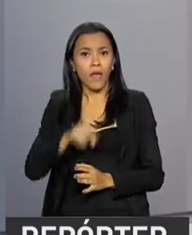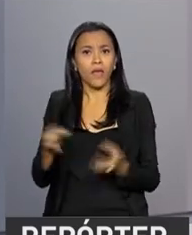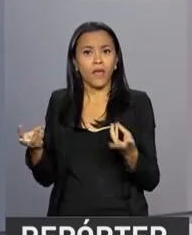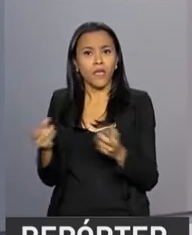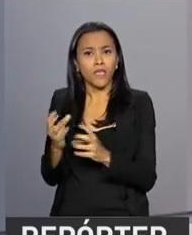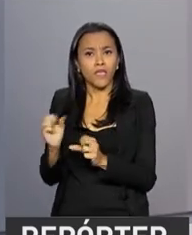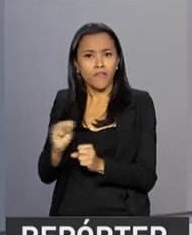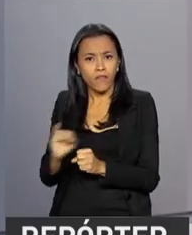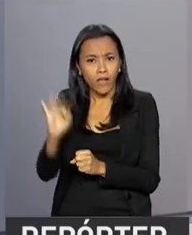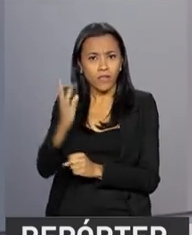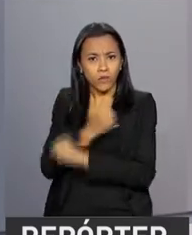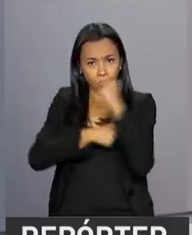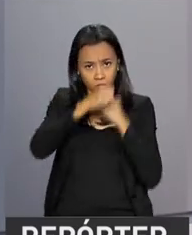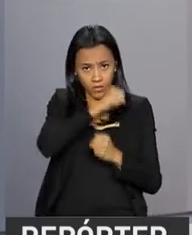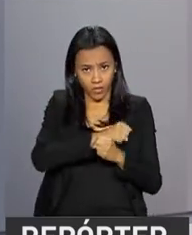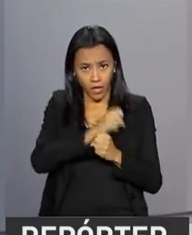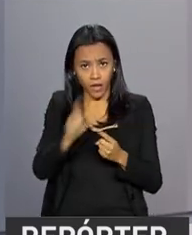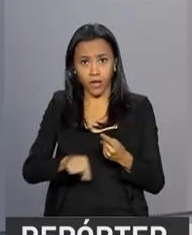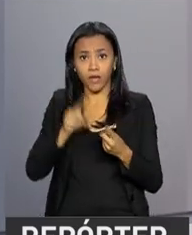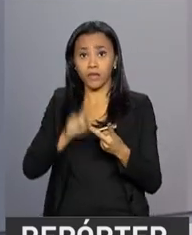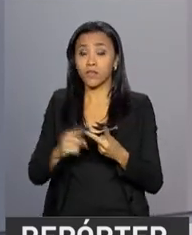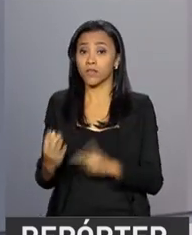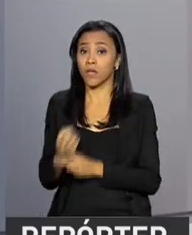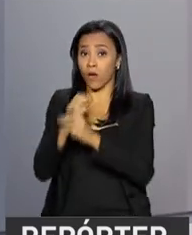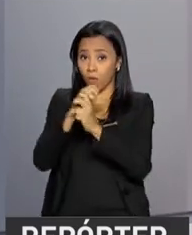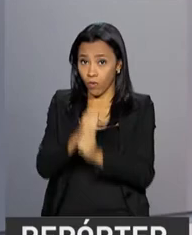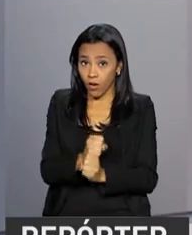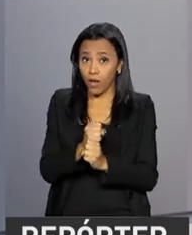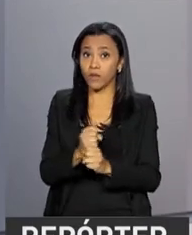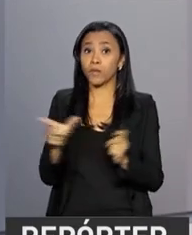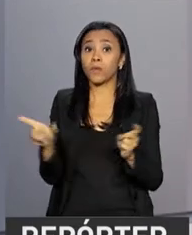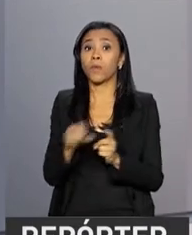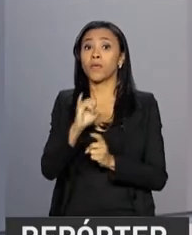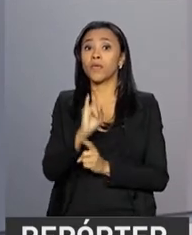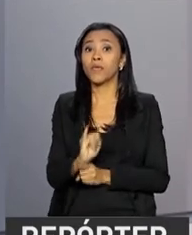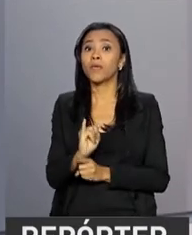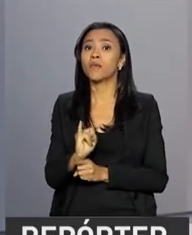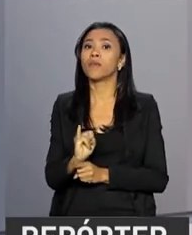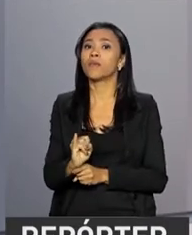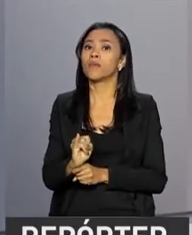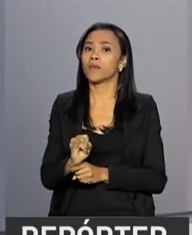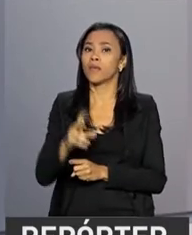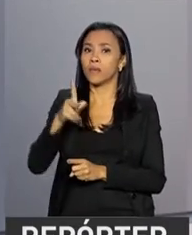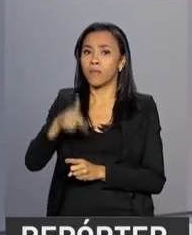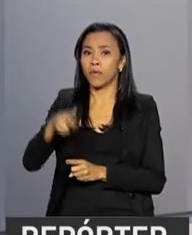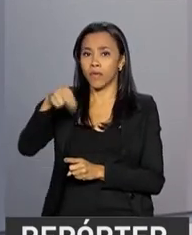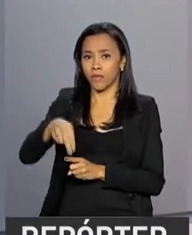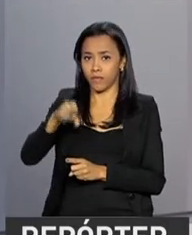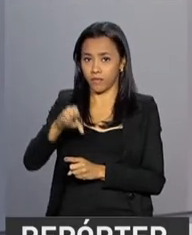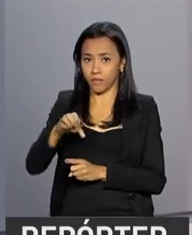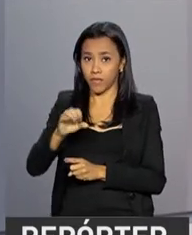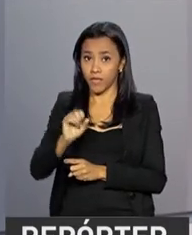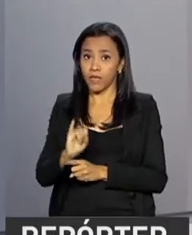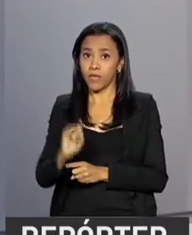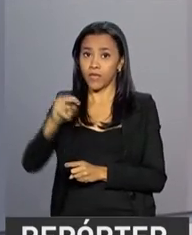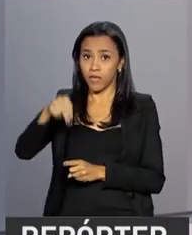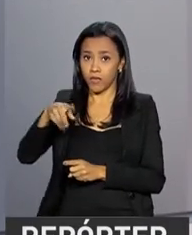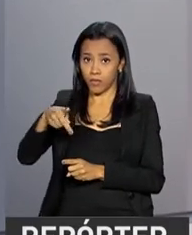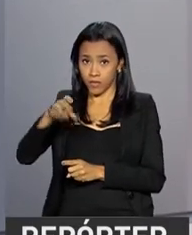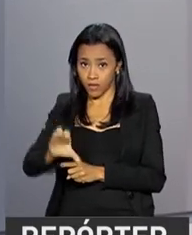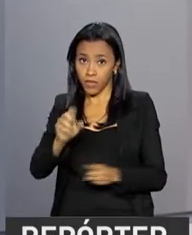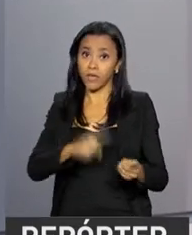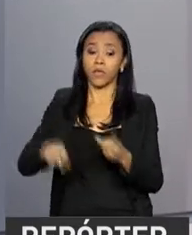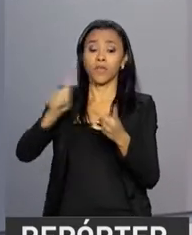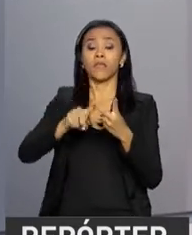inflação do ano anterior calculada pelo índice nacional de preços ao consumidor inpc e o resultado do pib de